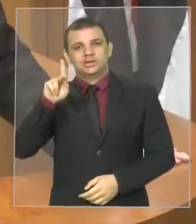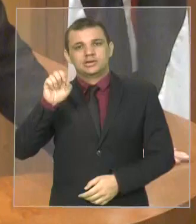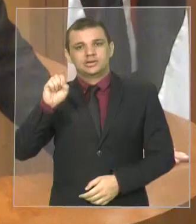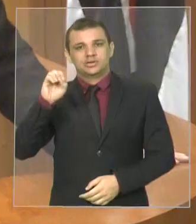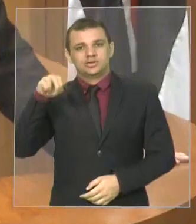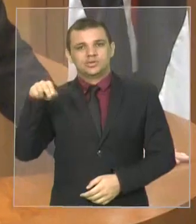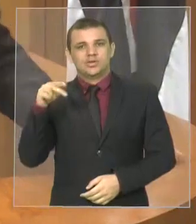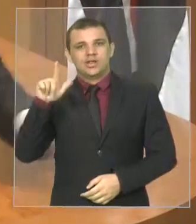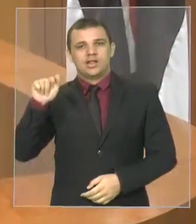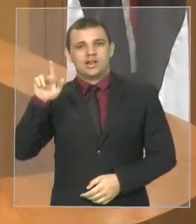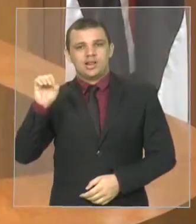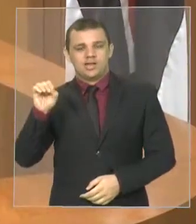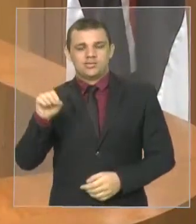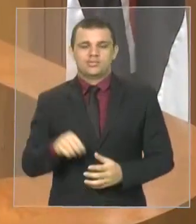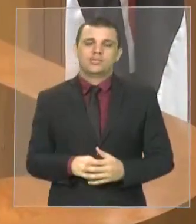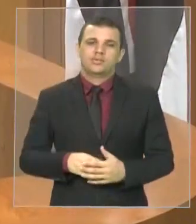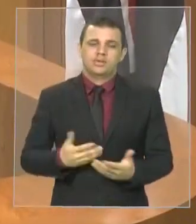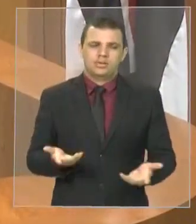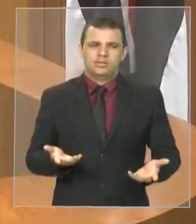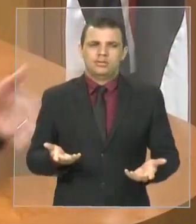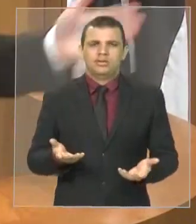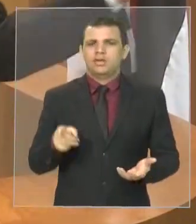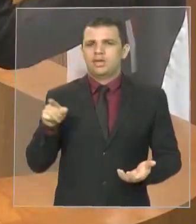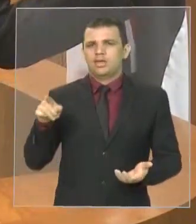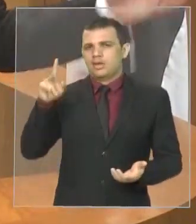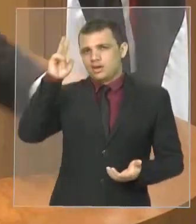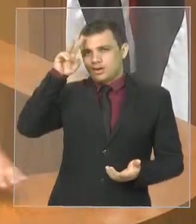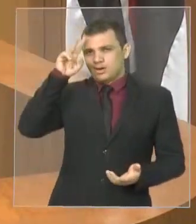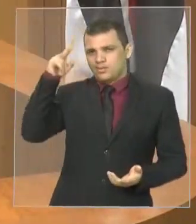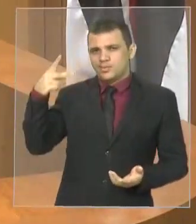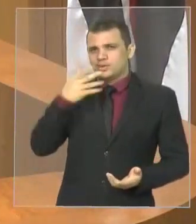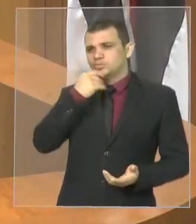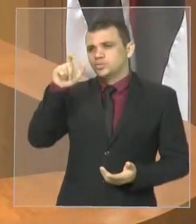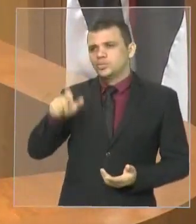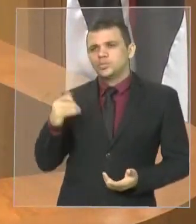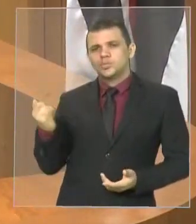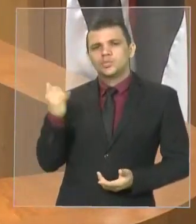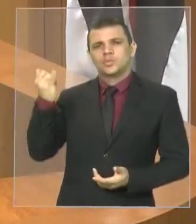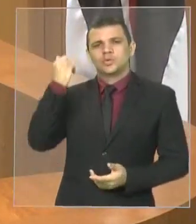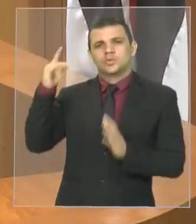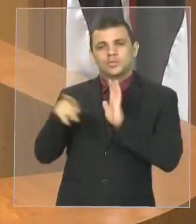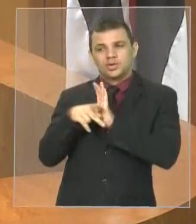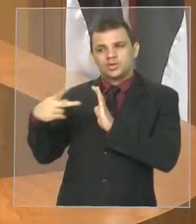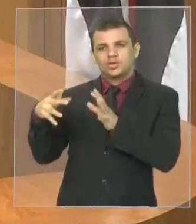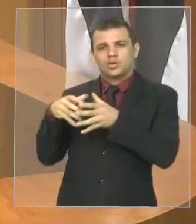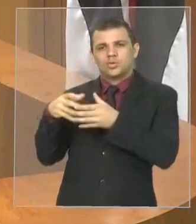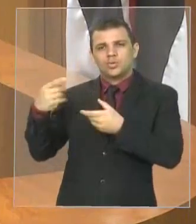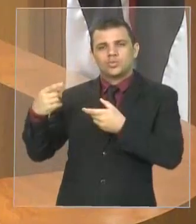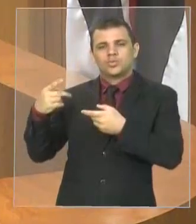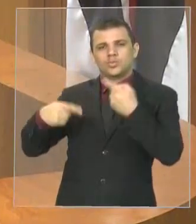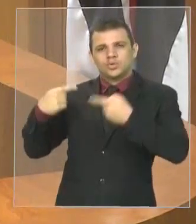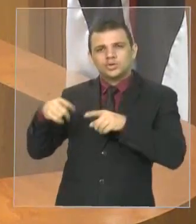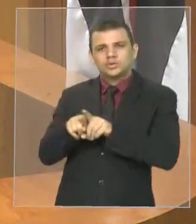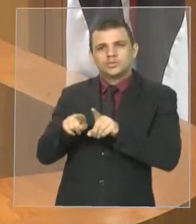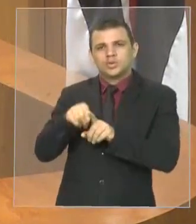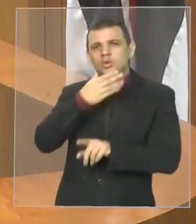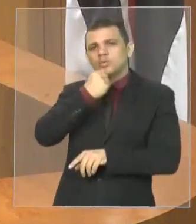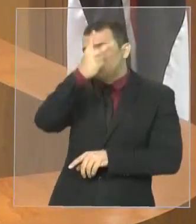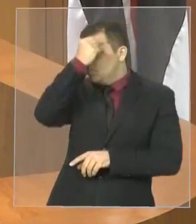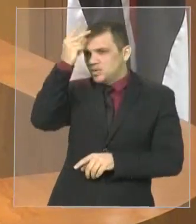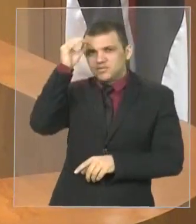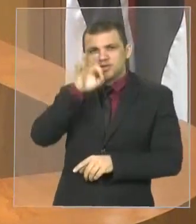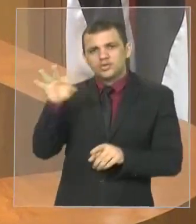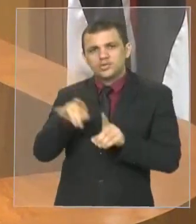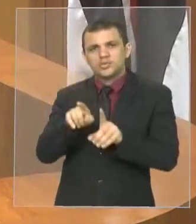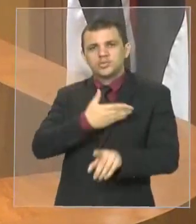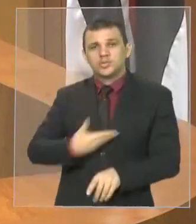grande prefeito e governador desse estado. Mas, para pousar para a mídia, vocês viram ele gastando